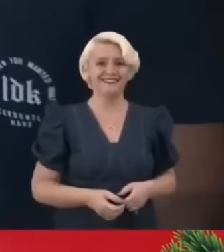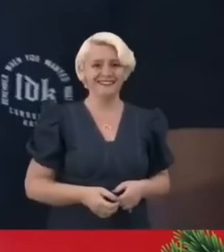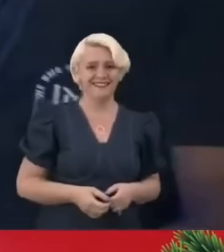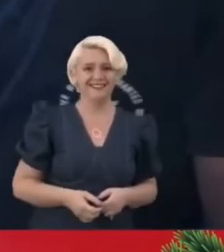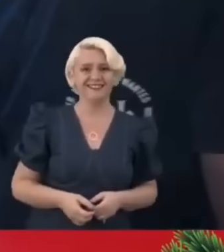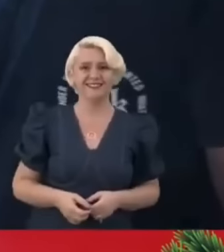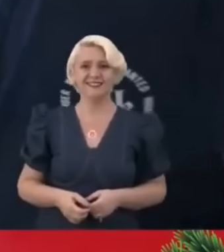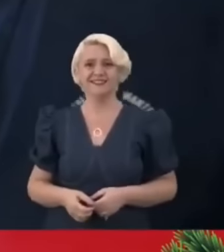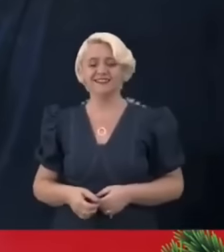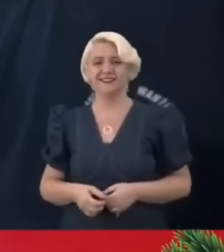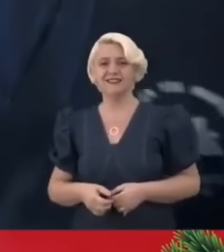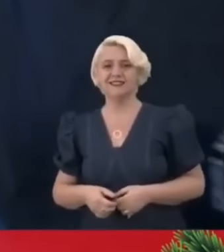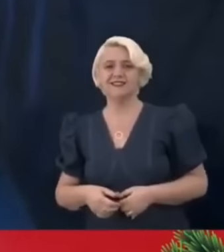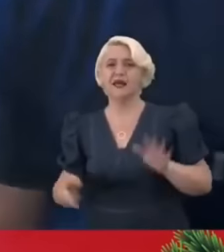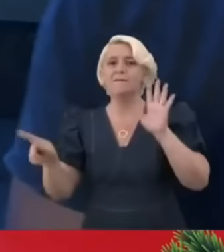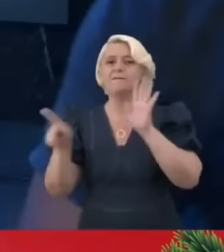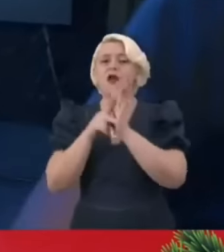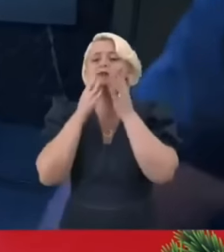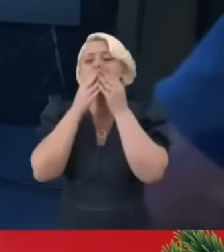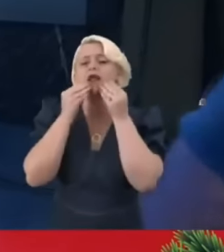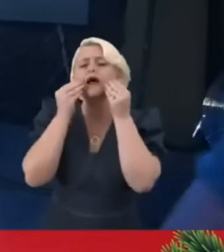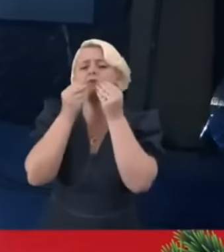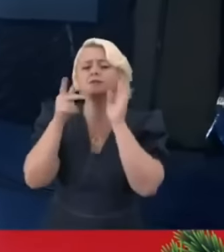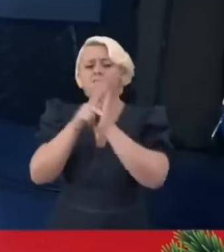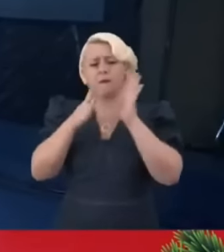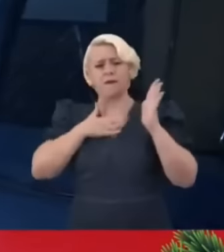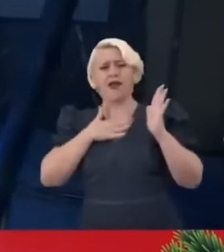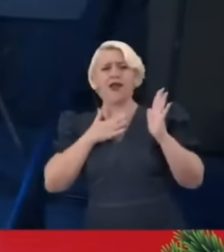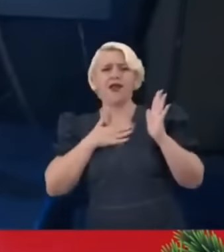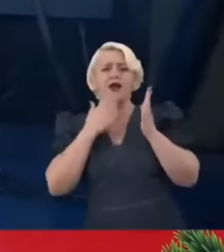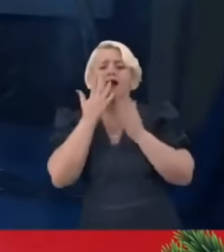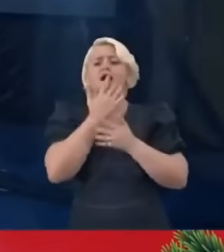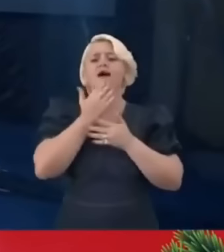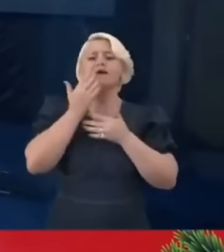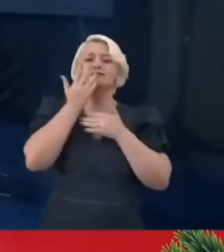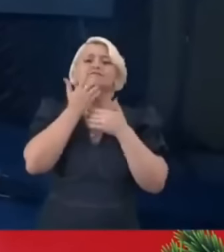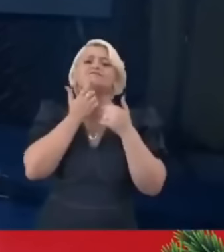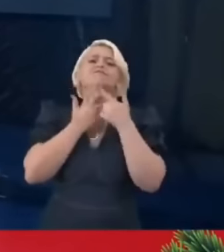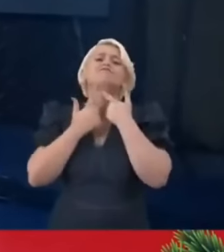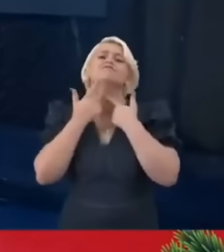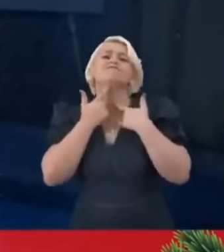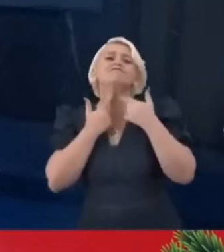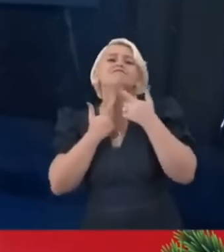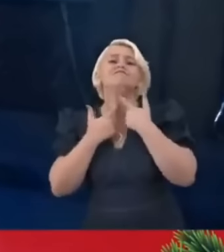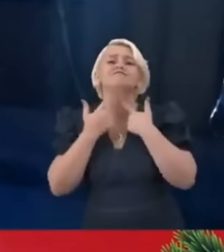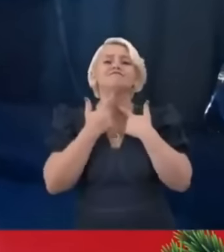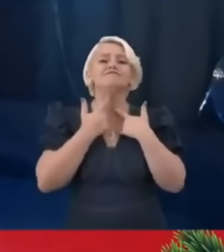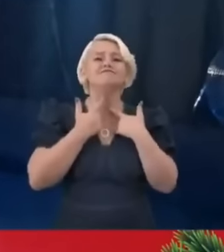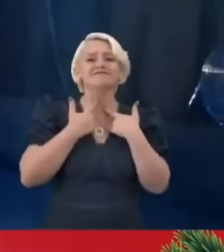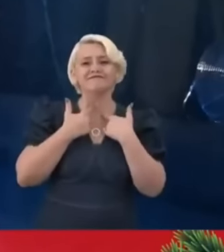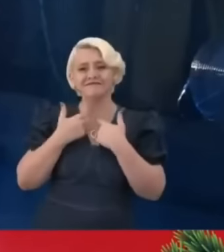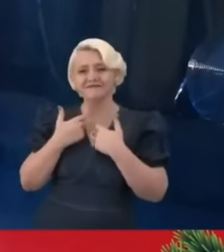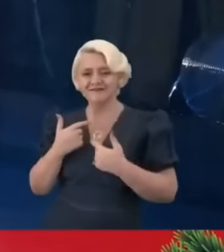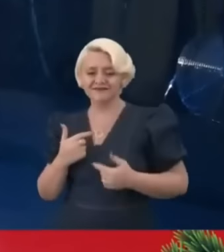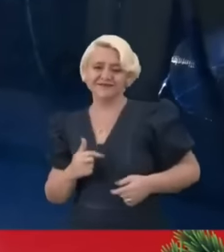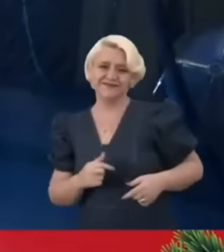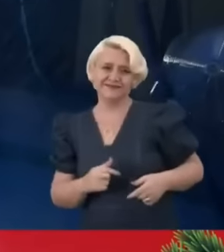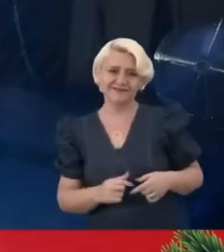São meus os teus lábios, esses lábios os meus desejos mataram.